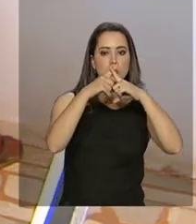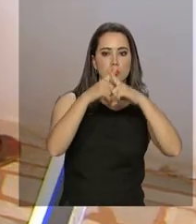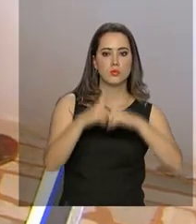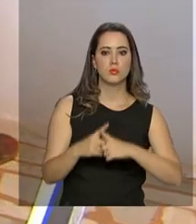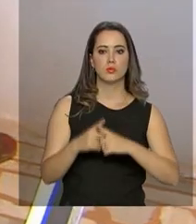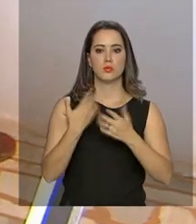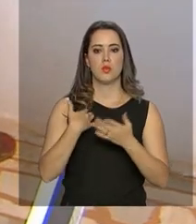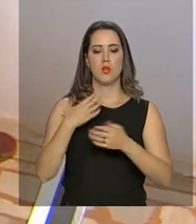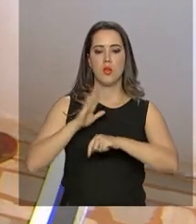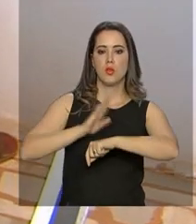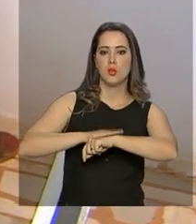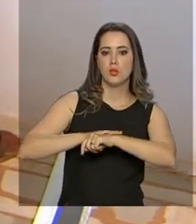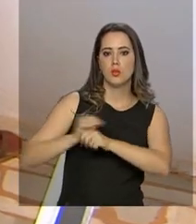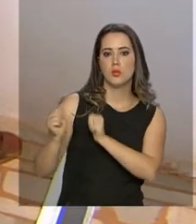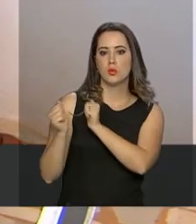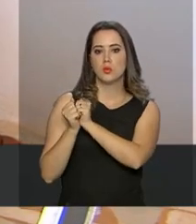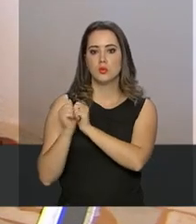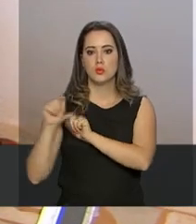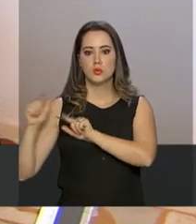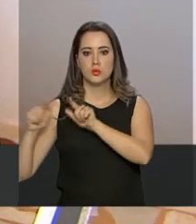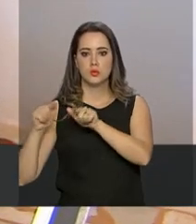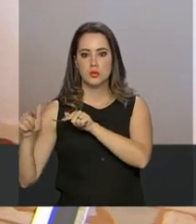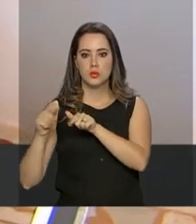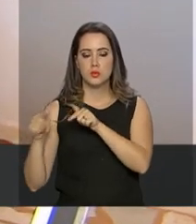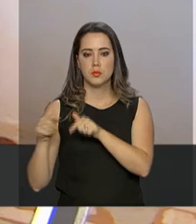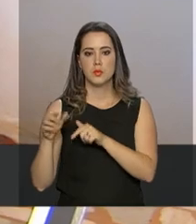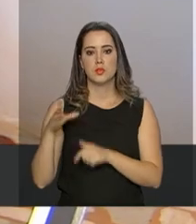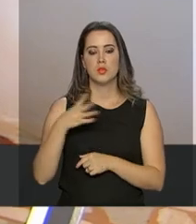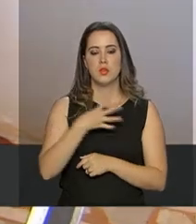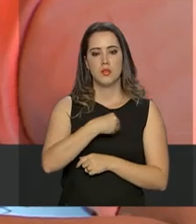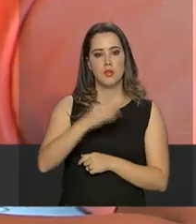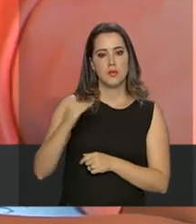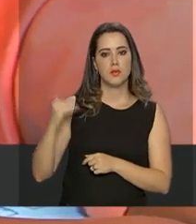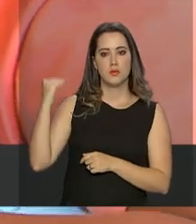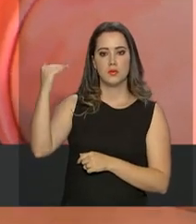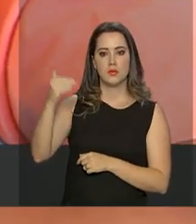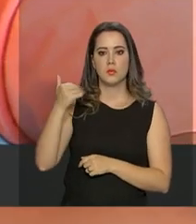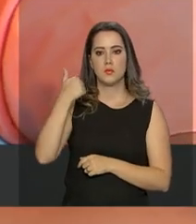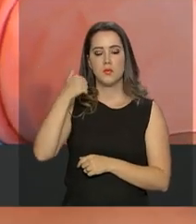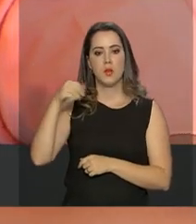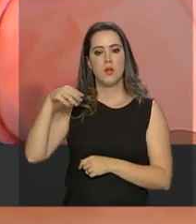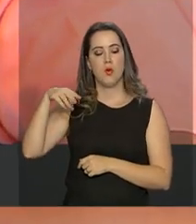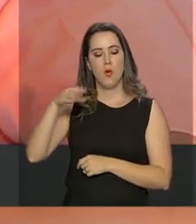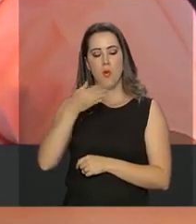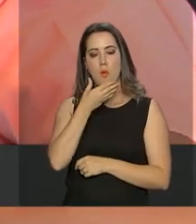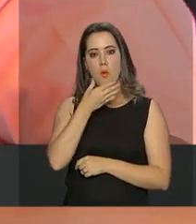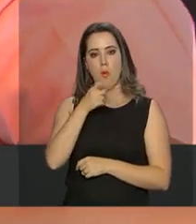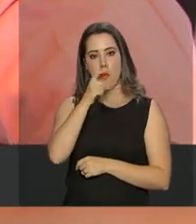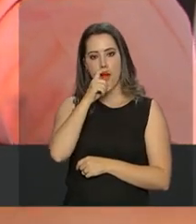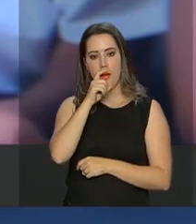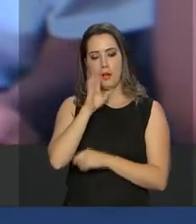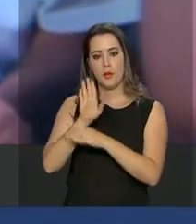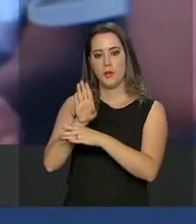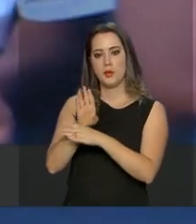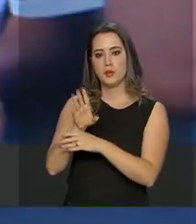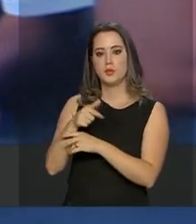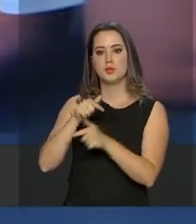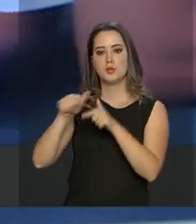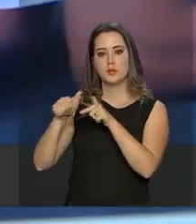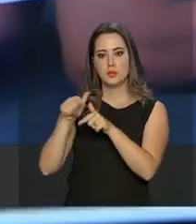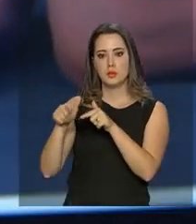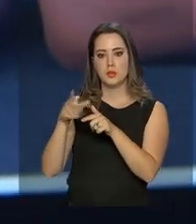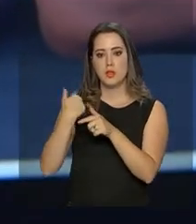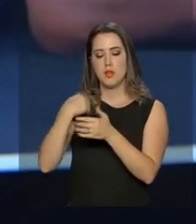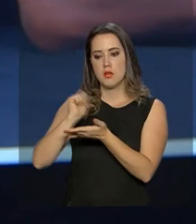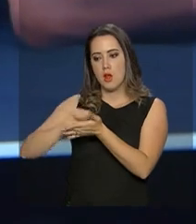enquanto o companheiro está no trabalho ea filha mais velha na escola manoel ajuda cauã a fazer a lição uma nova família